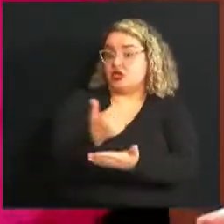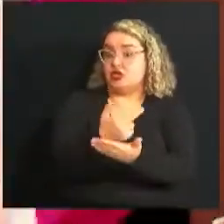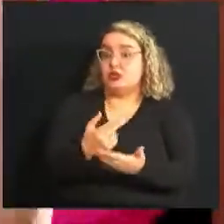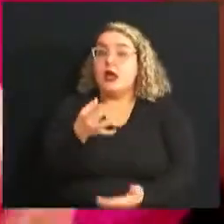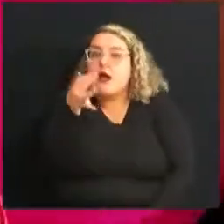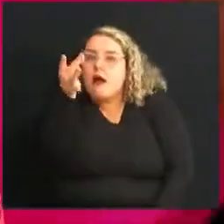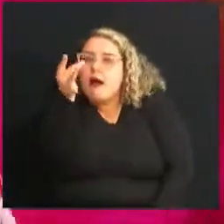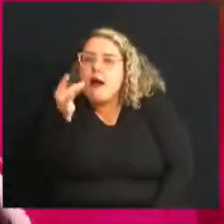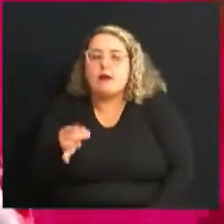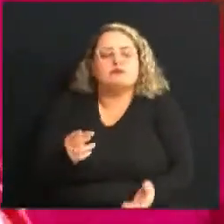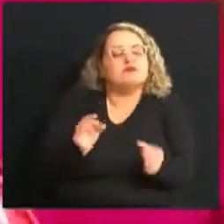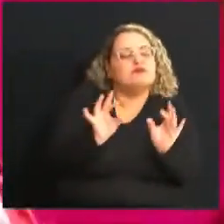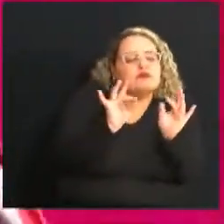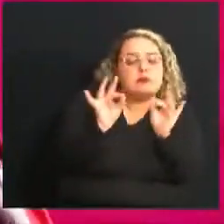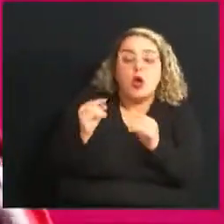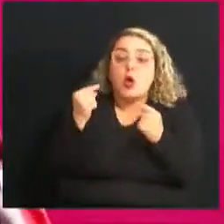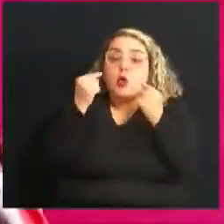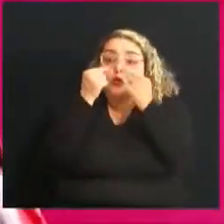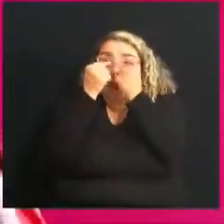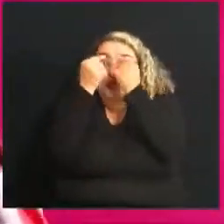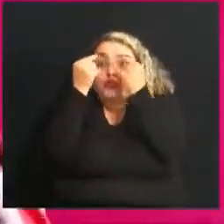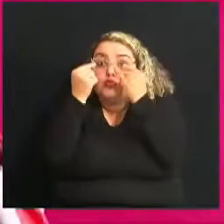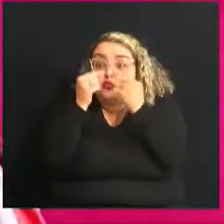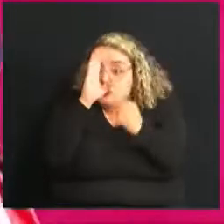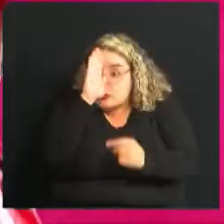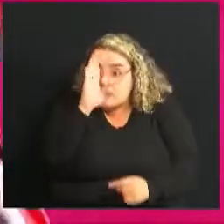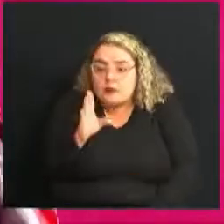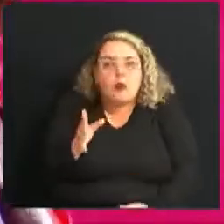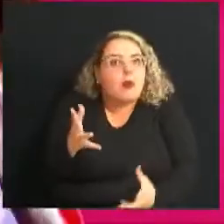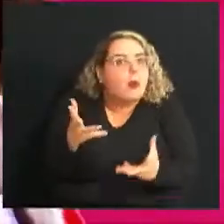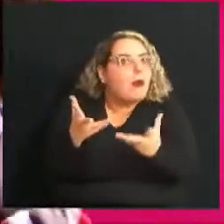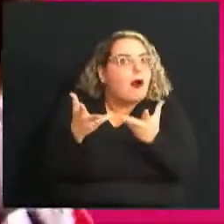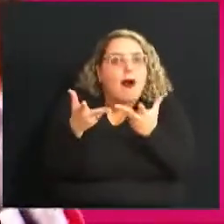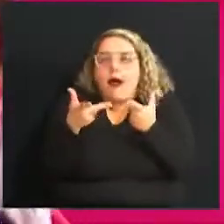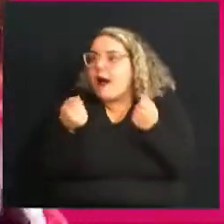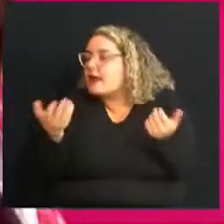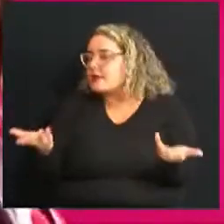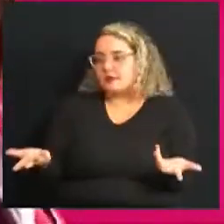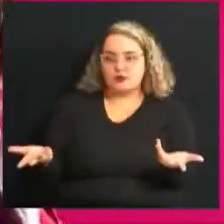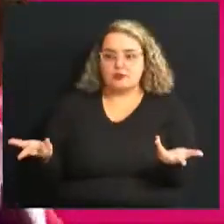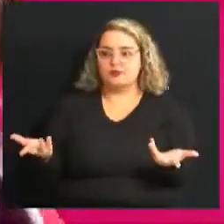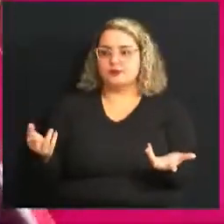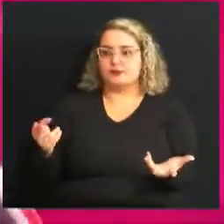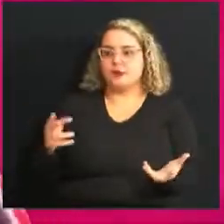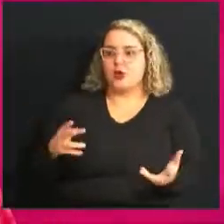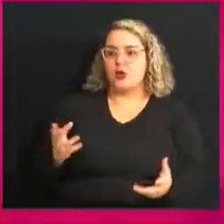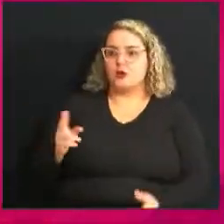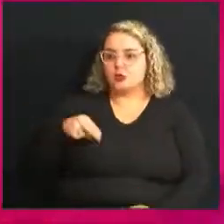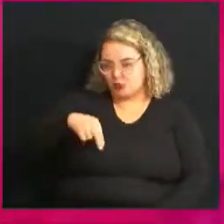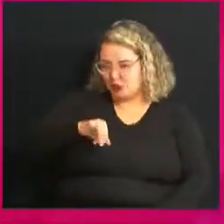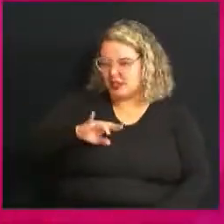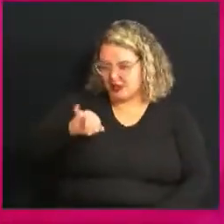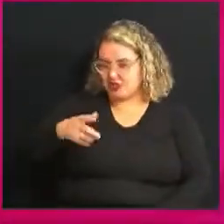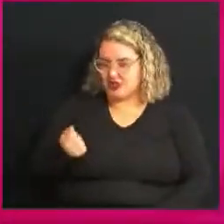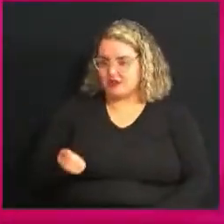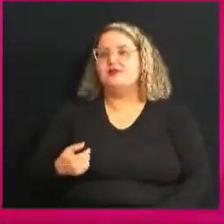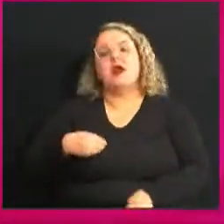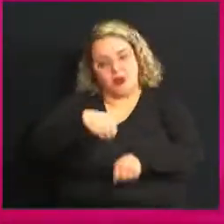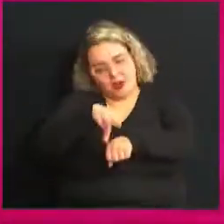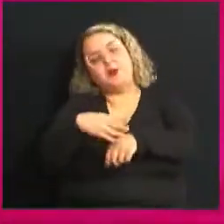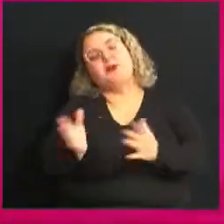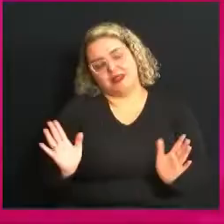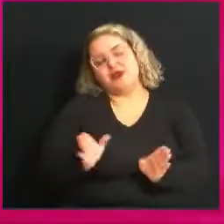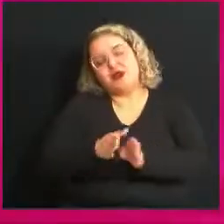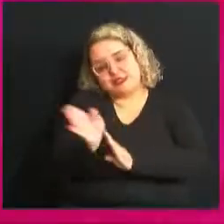detalhe do olho, principalmente, né? Porque ficou incrível. O do ninja ali, eu recomendo. Vale a